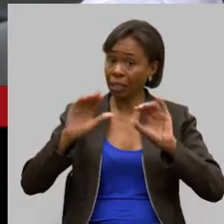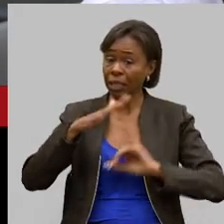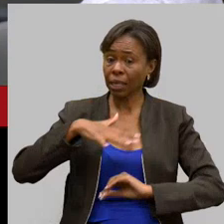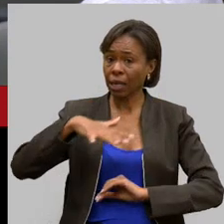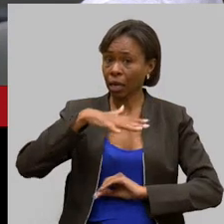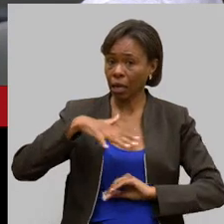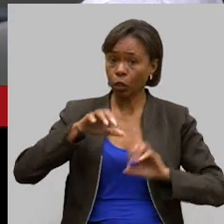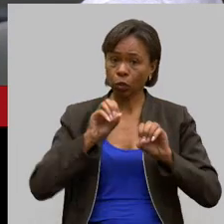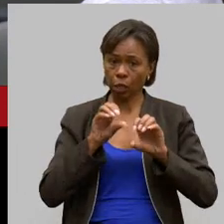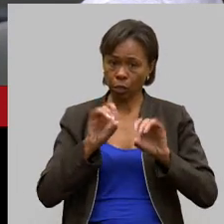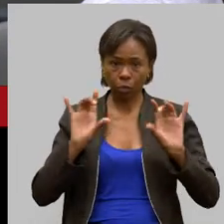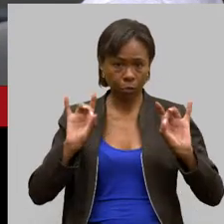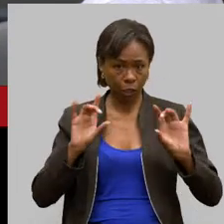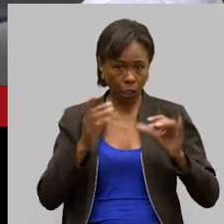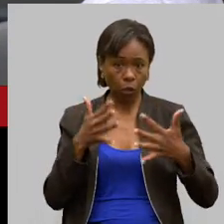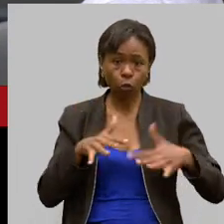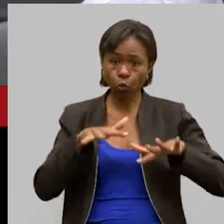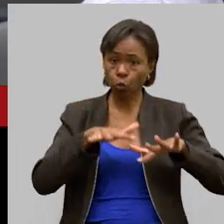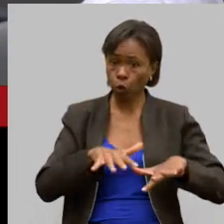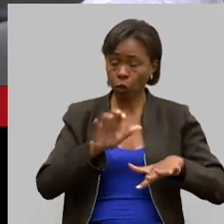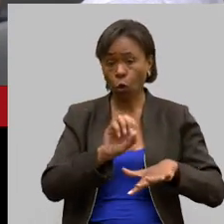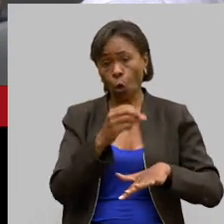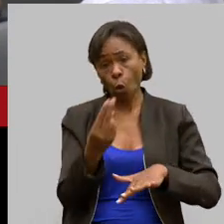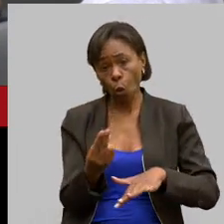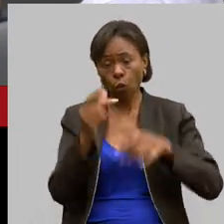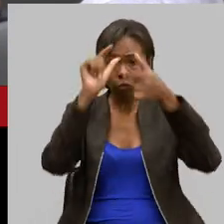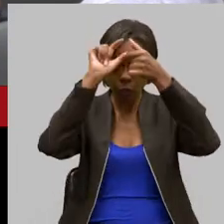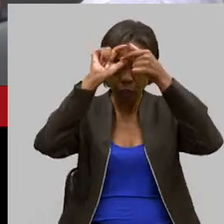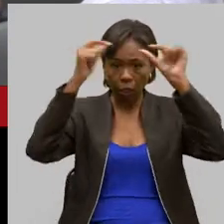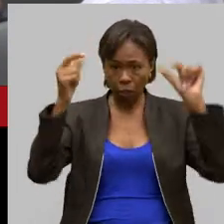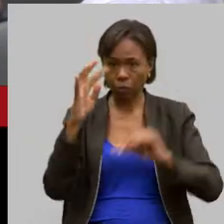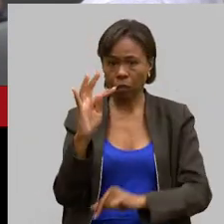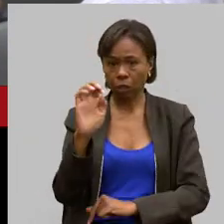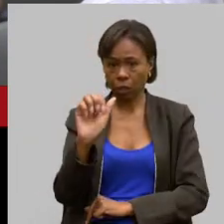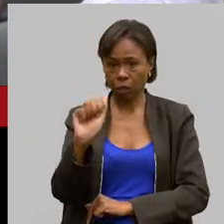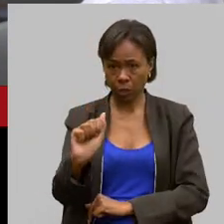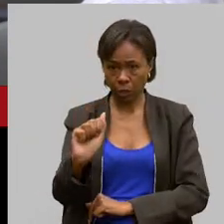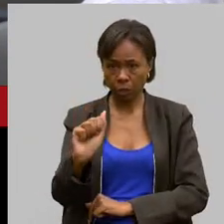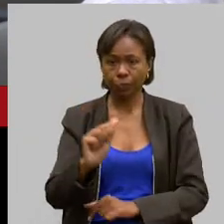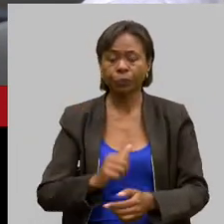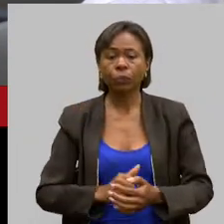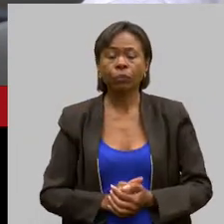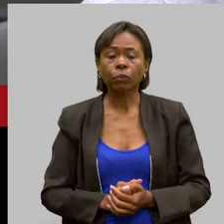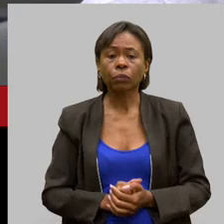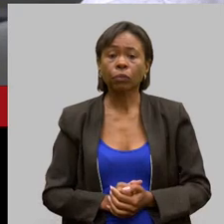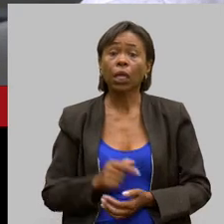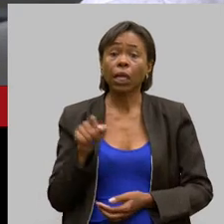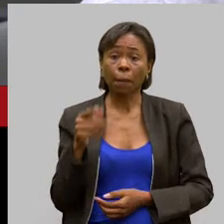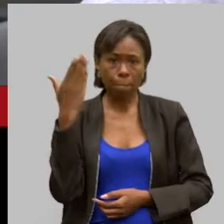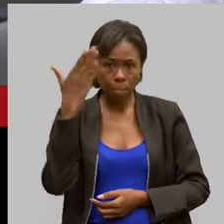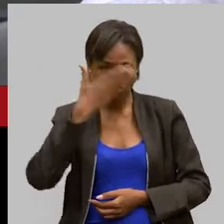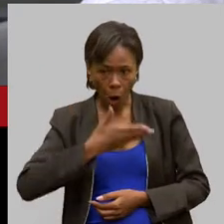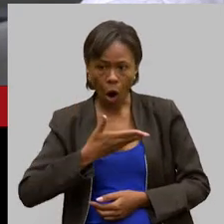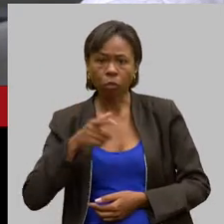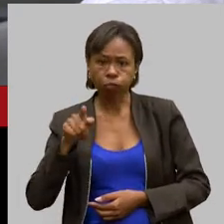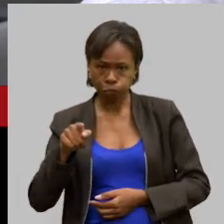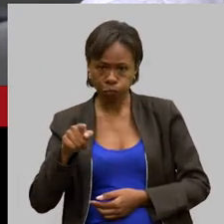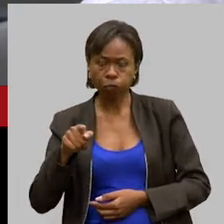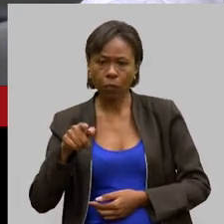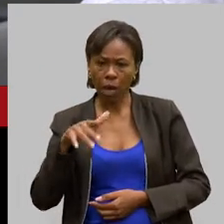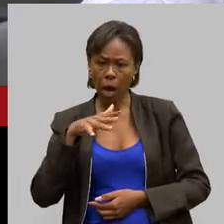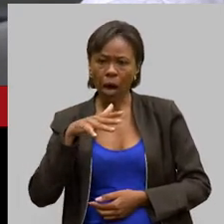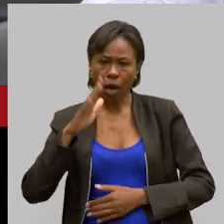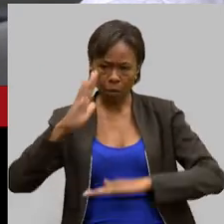especial inclusiva ou em transtorno do espectro autista e se comprovada e comprovada a